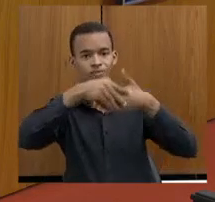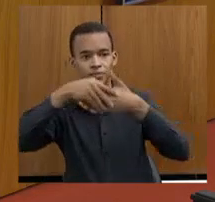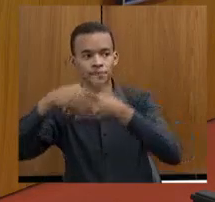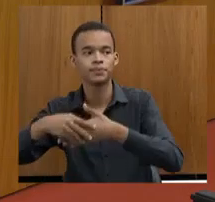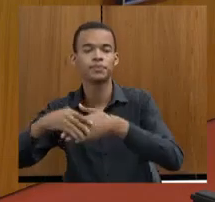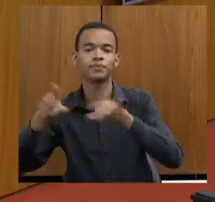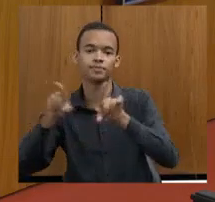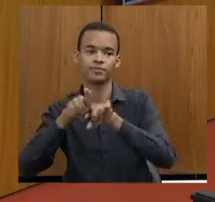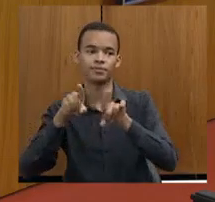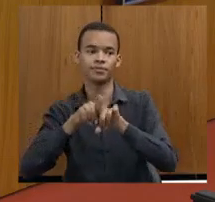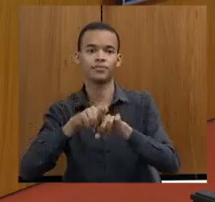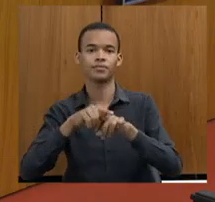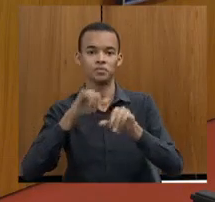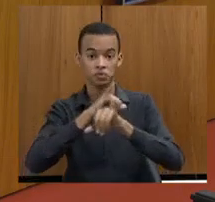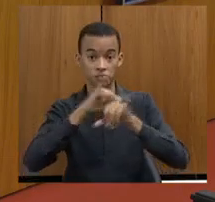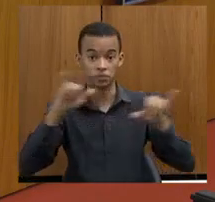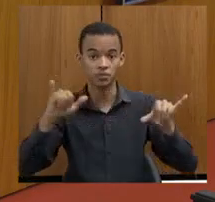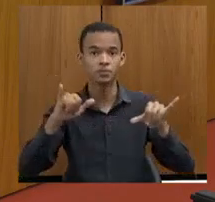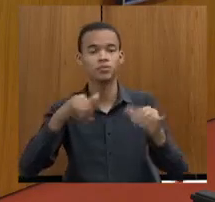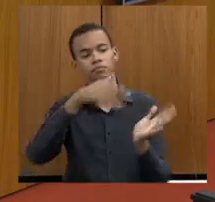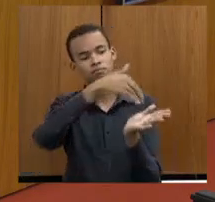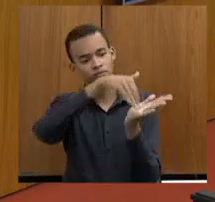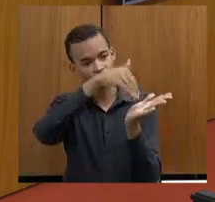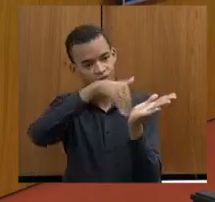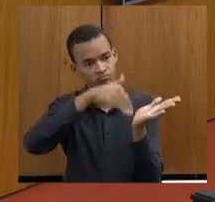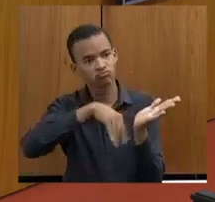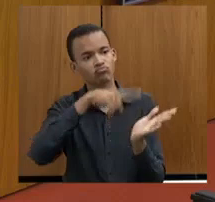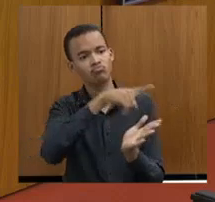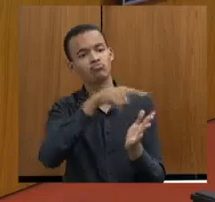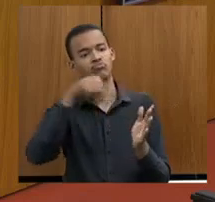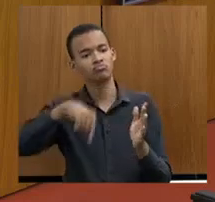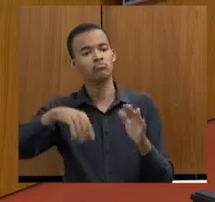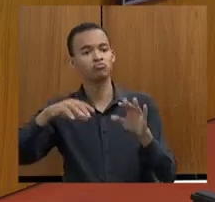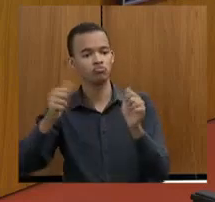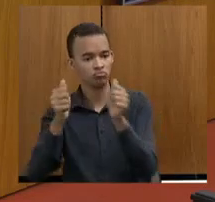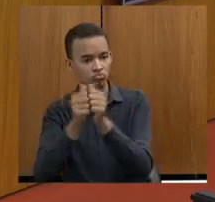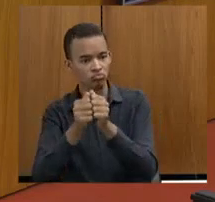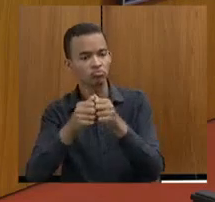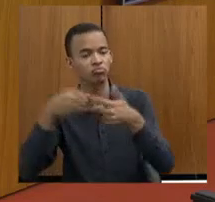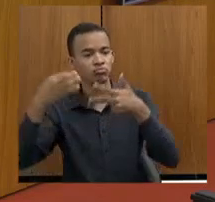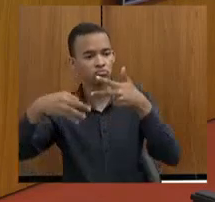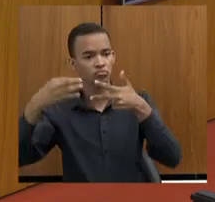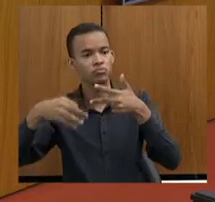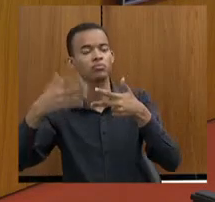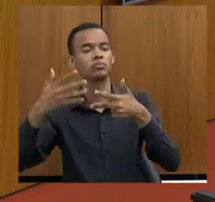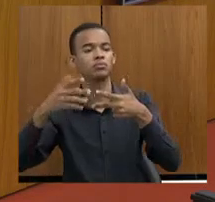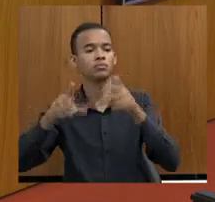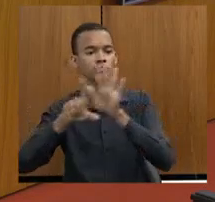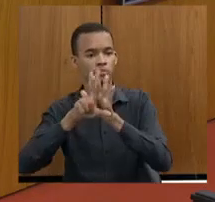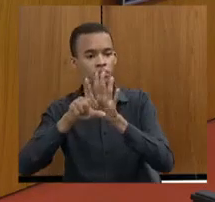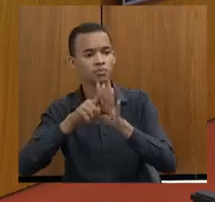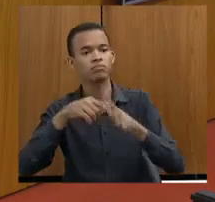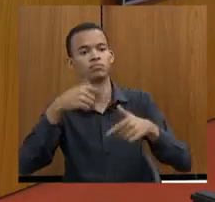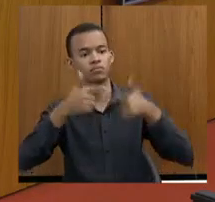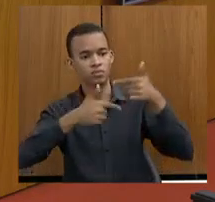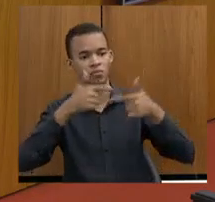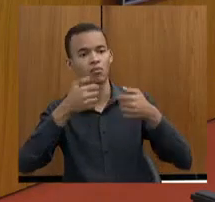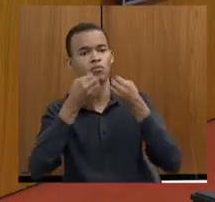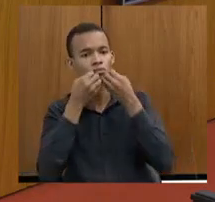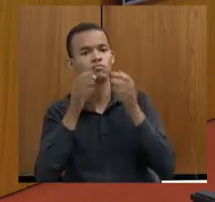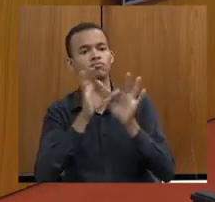quero dizer secretário que seu trabalho para União do Legislativo com o Executivo para que a gente caminhasse nesse sentido